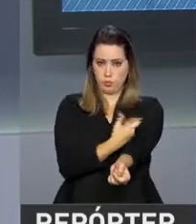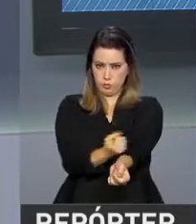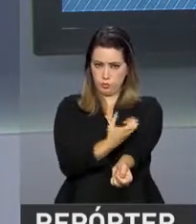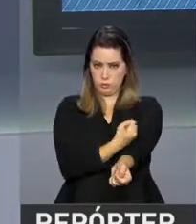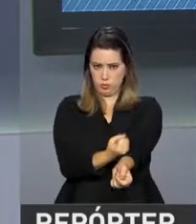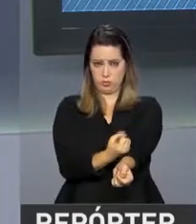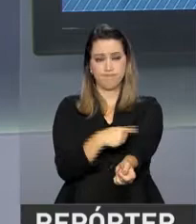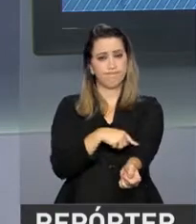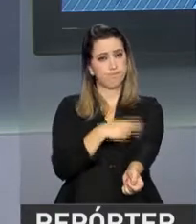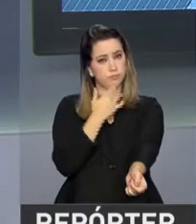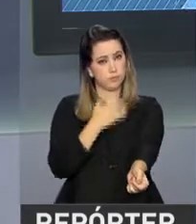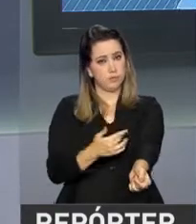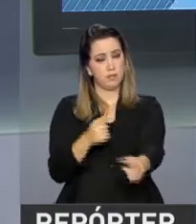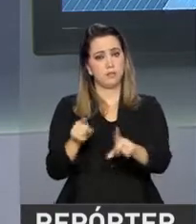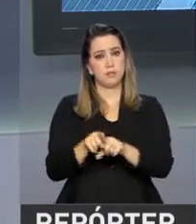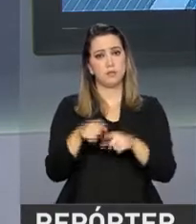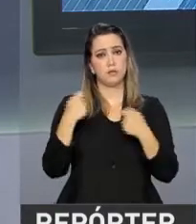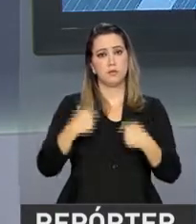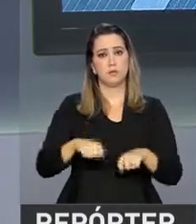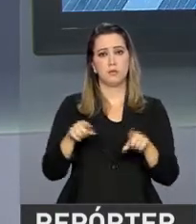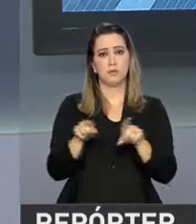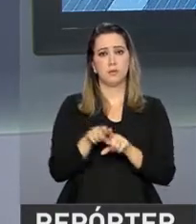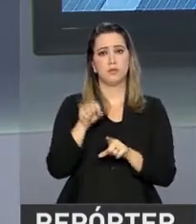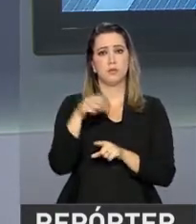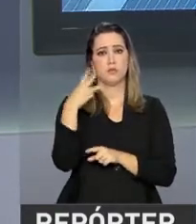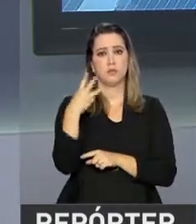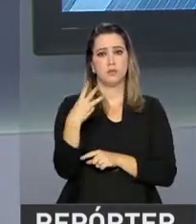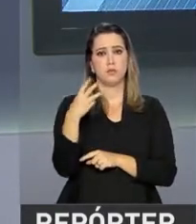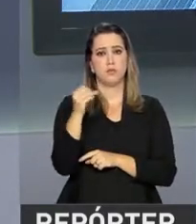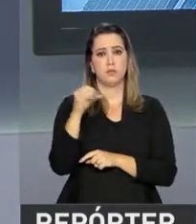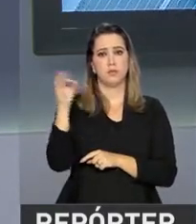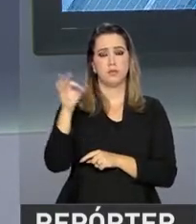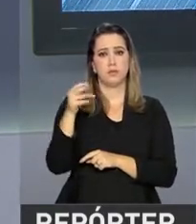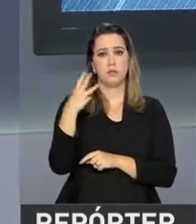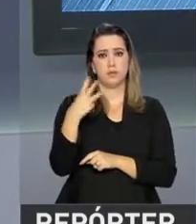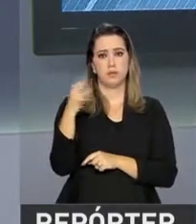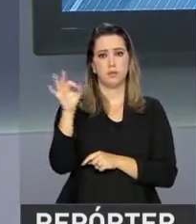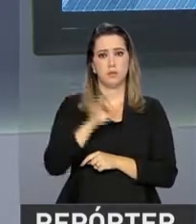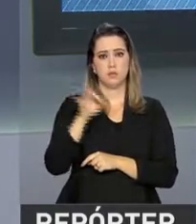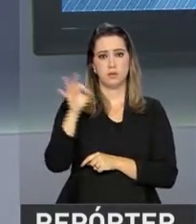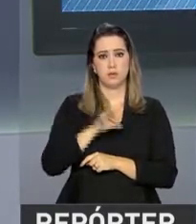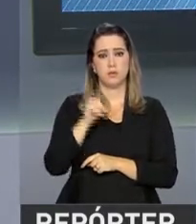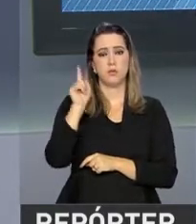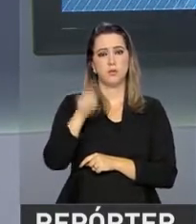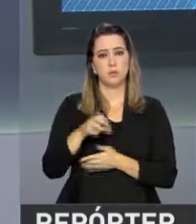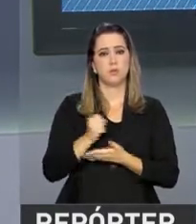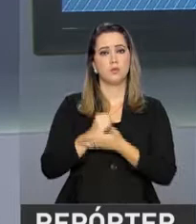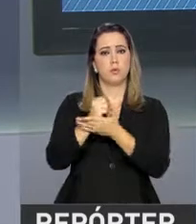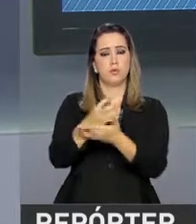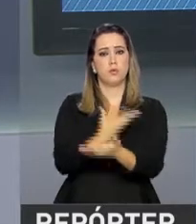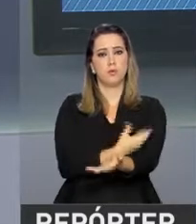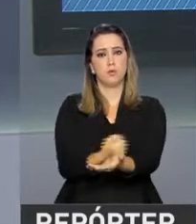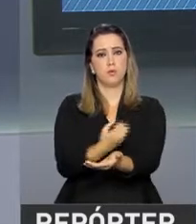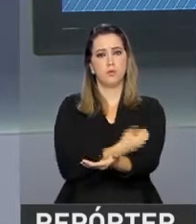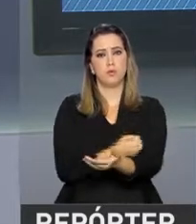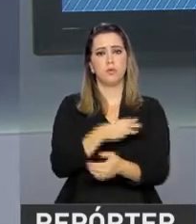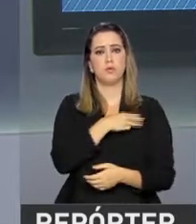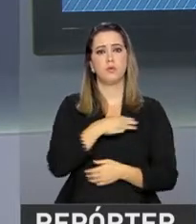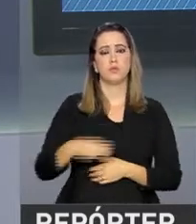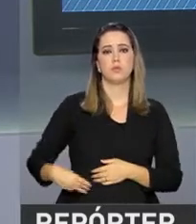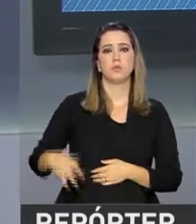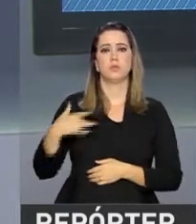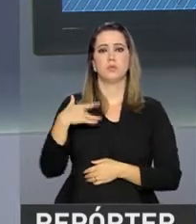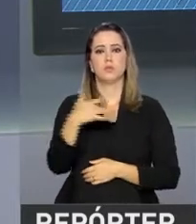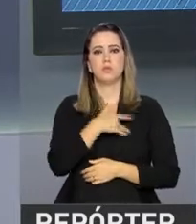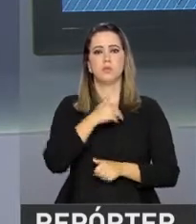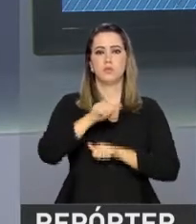o ideal é que pelo menos é pelo menos 30 por cento e 3 por cento da população seja doadora o ministério da saúde